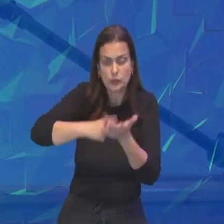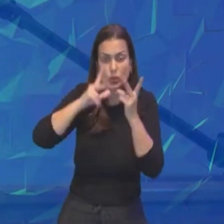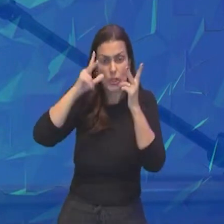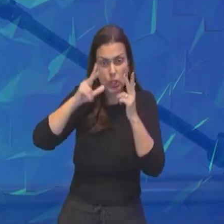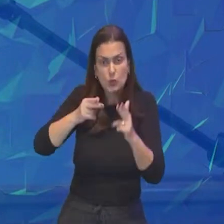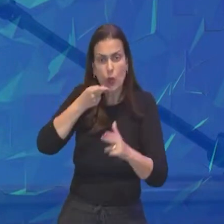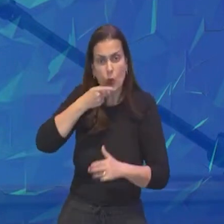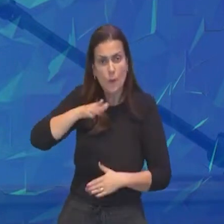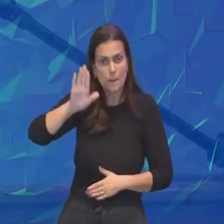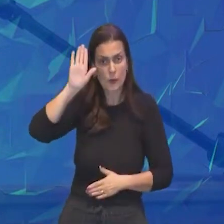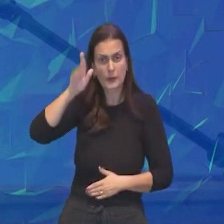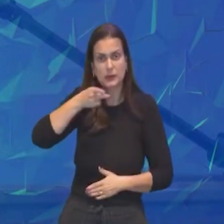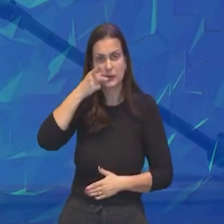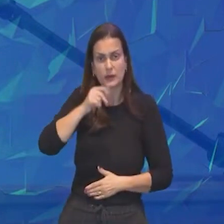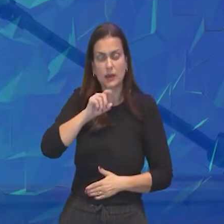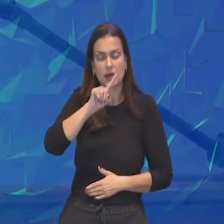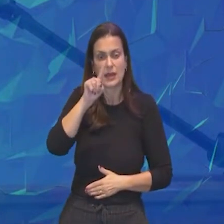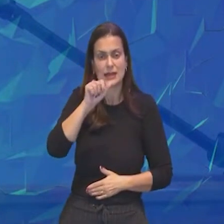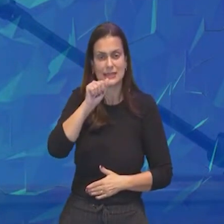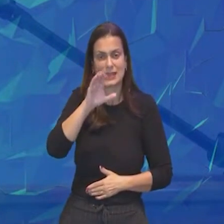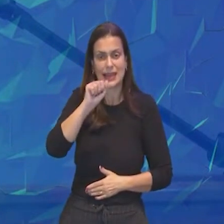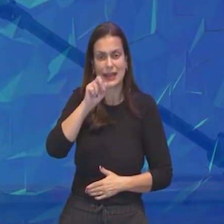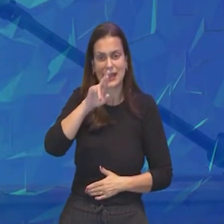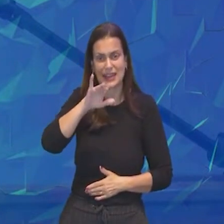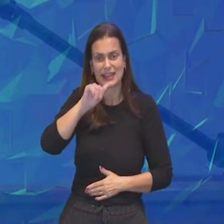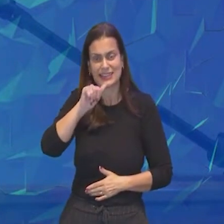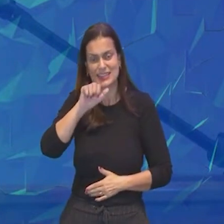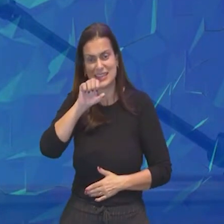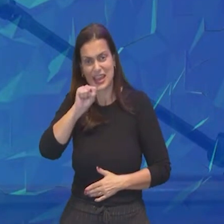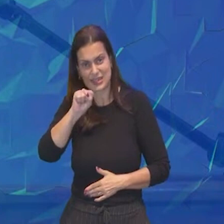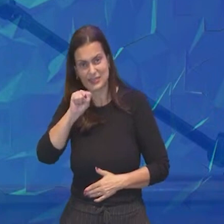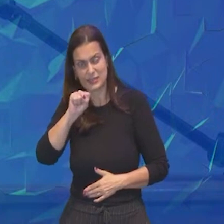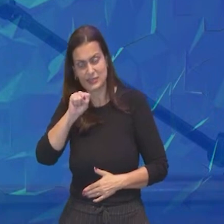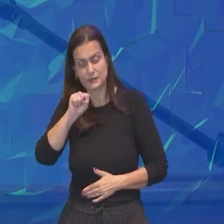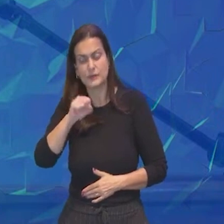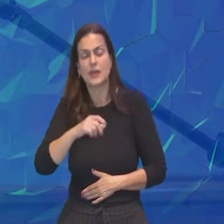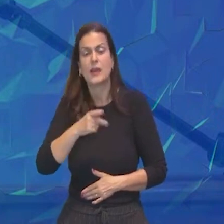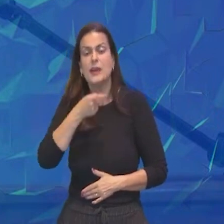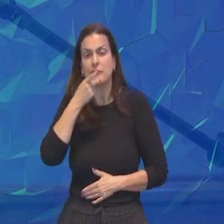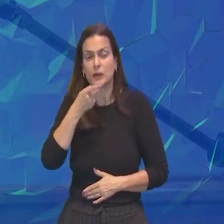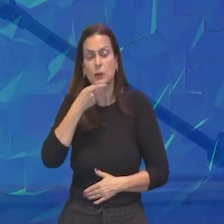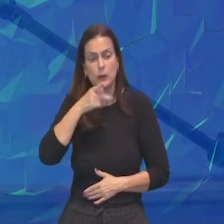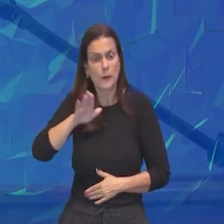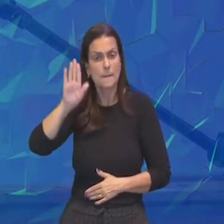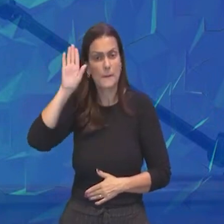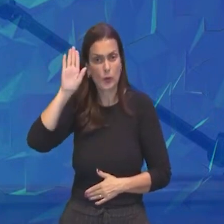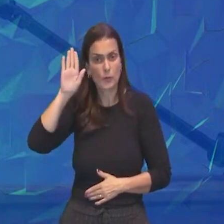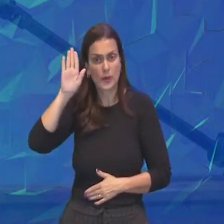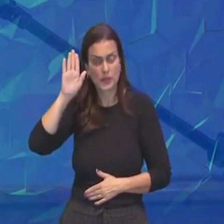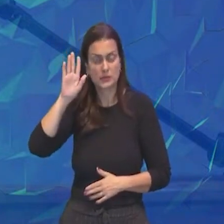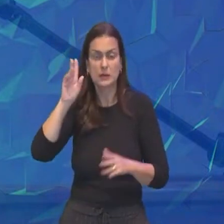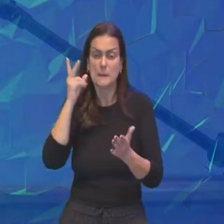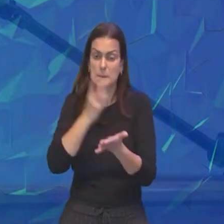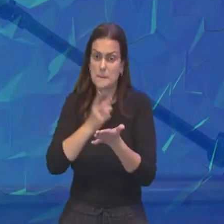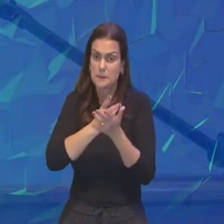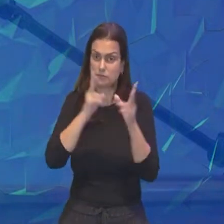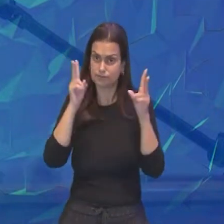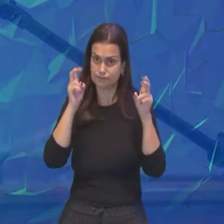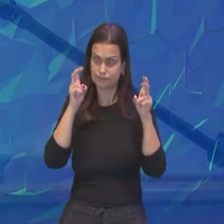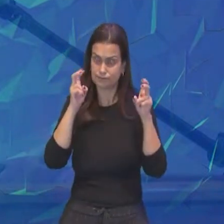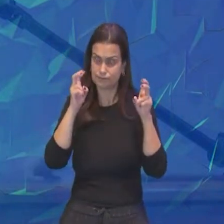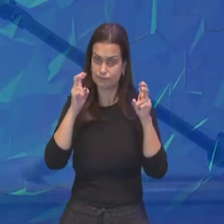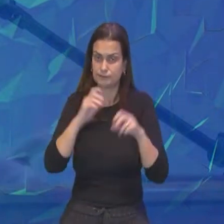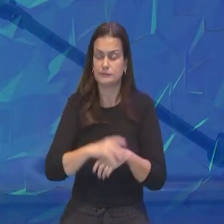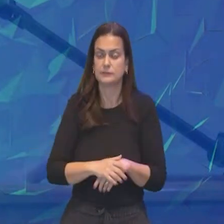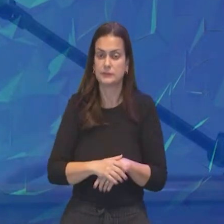do profeta Zacarias. O texto não diz, mas o profeta Zacarias é quem falou a este respeito. Dizei